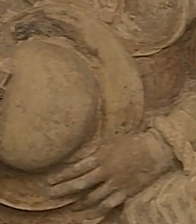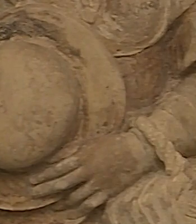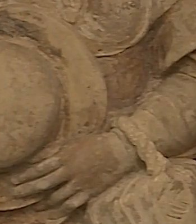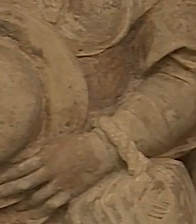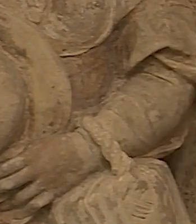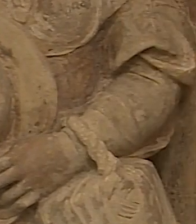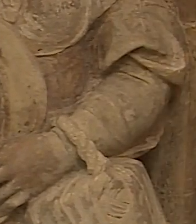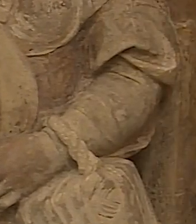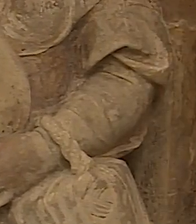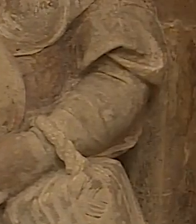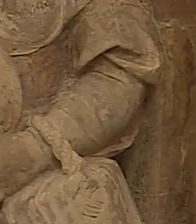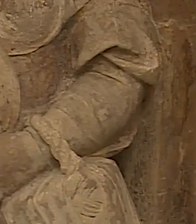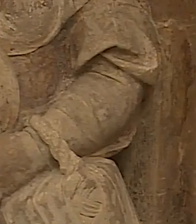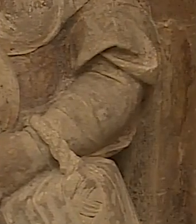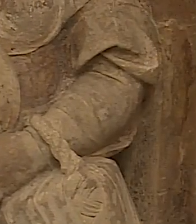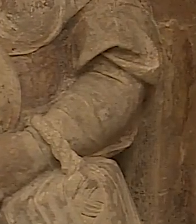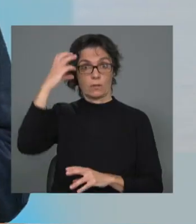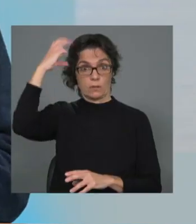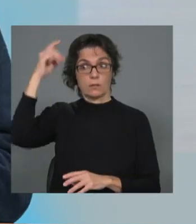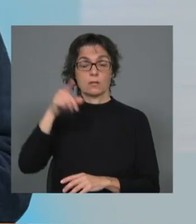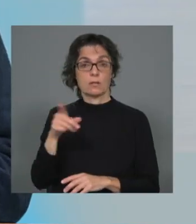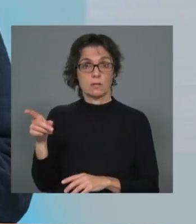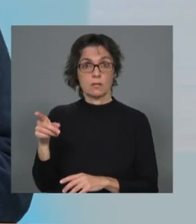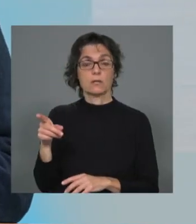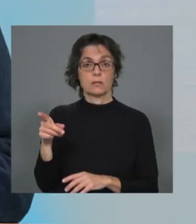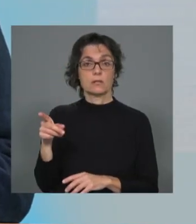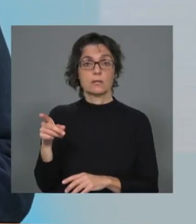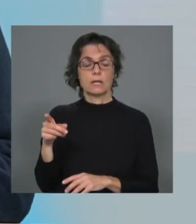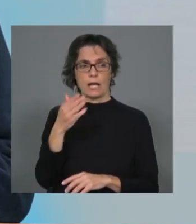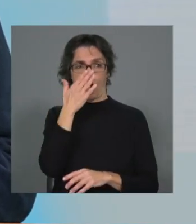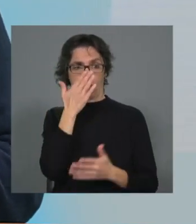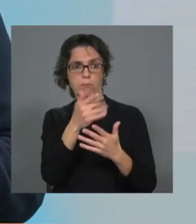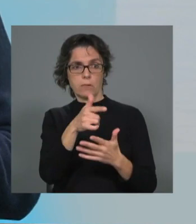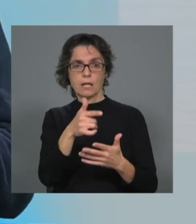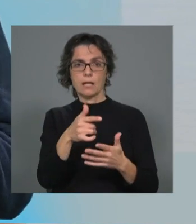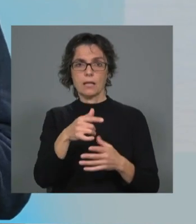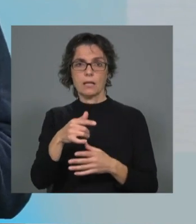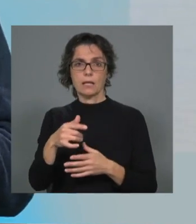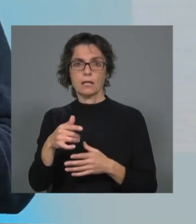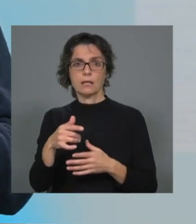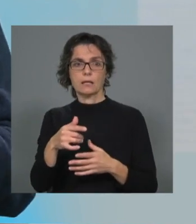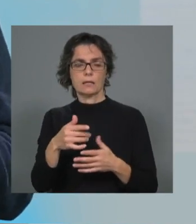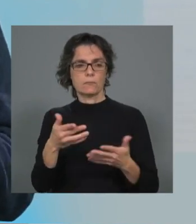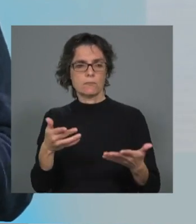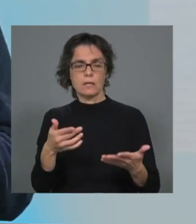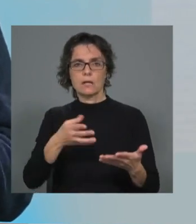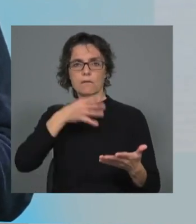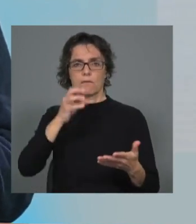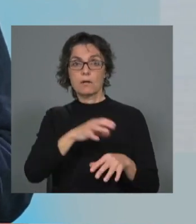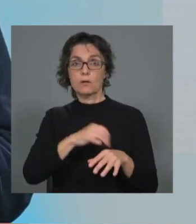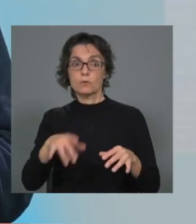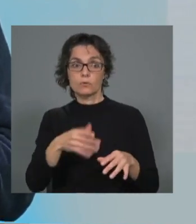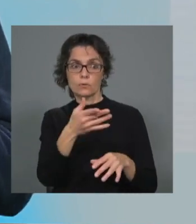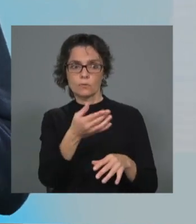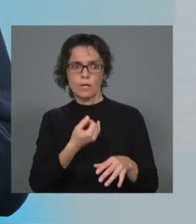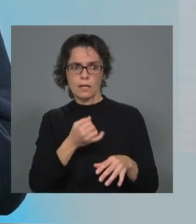anjos, mas também dos magos, que diante dos presentes que levam também falam acerca da